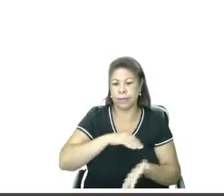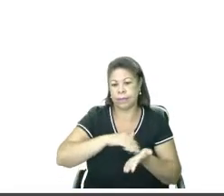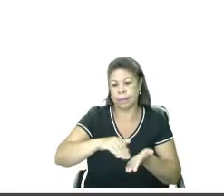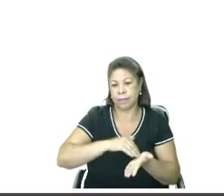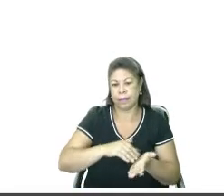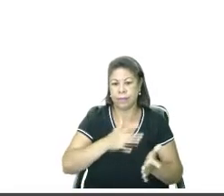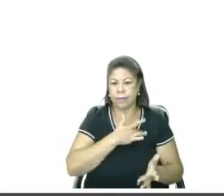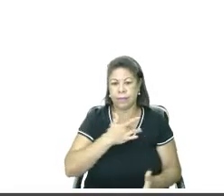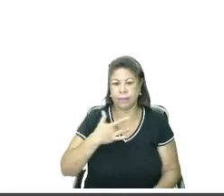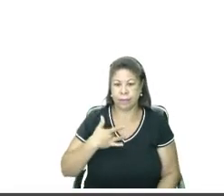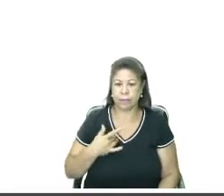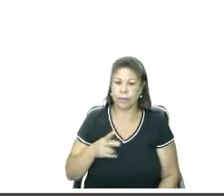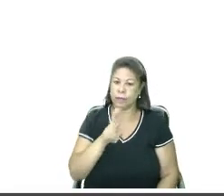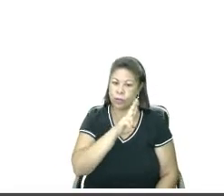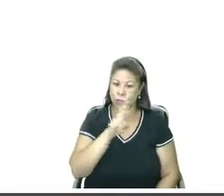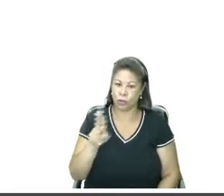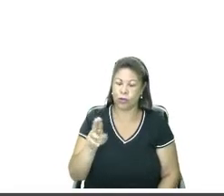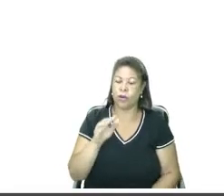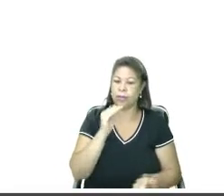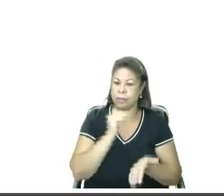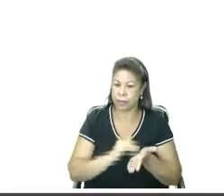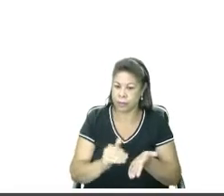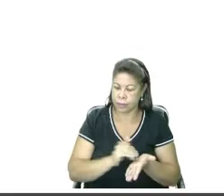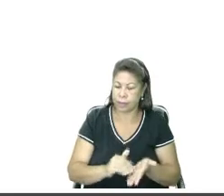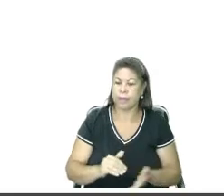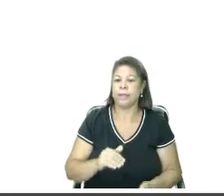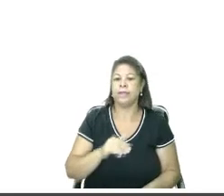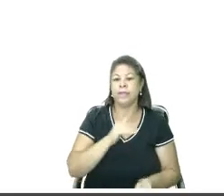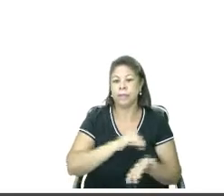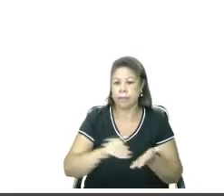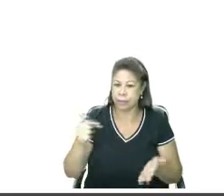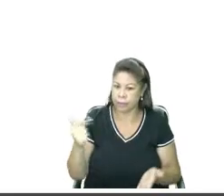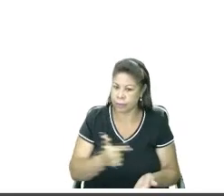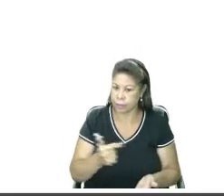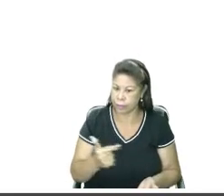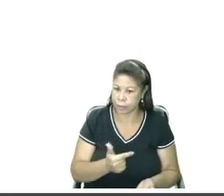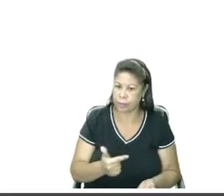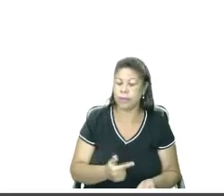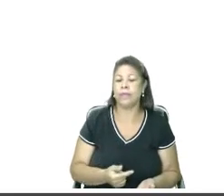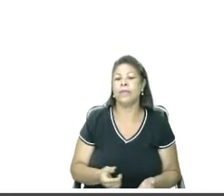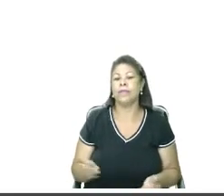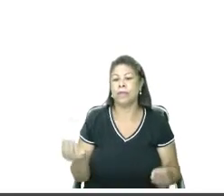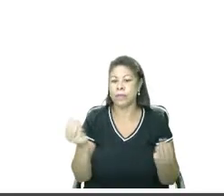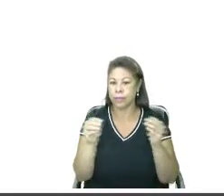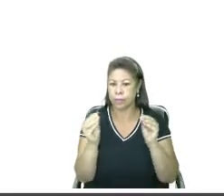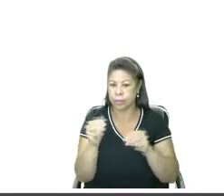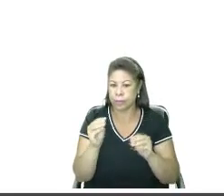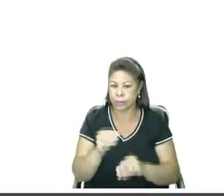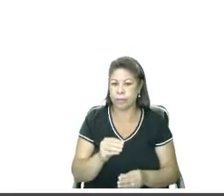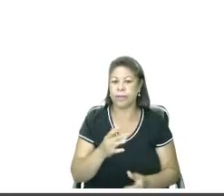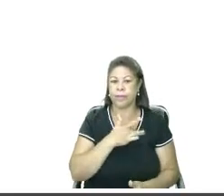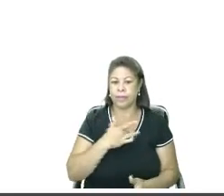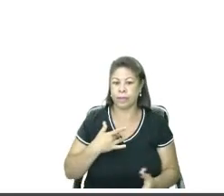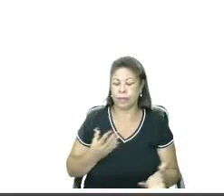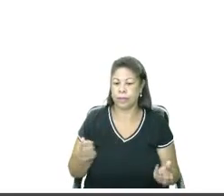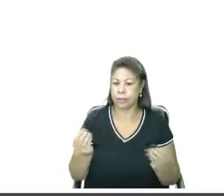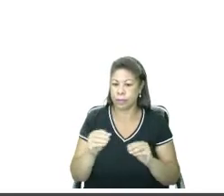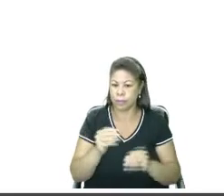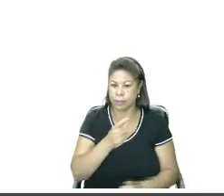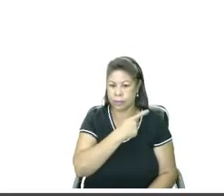do secretário adjunto, os dados do Conselho de Saúde, né, o seu